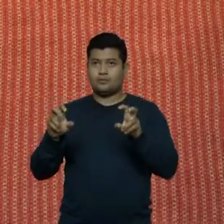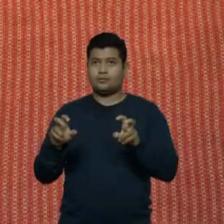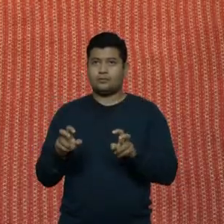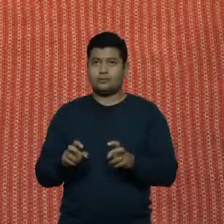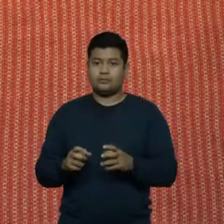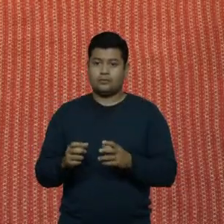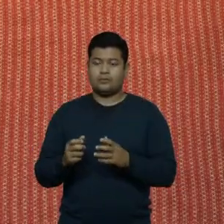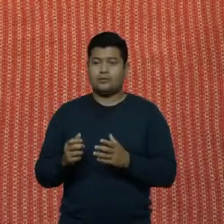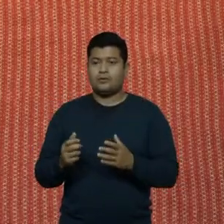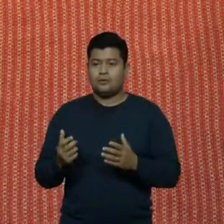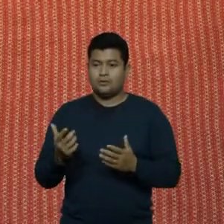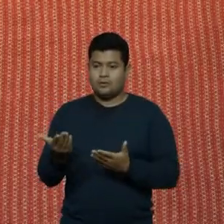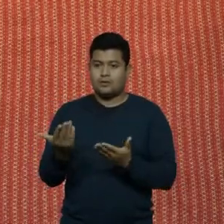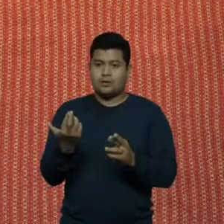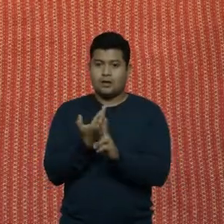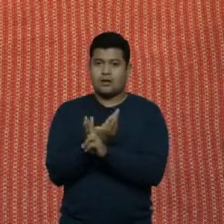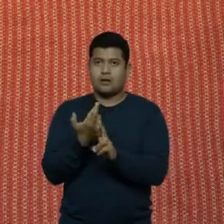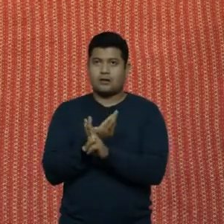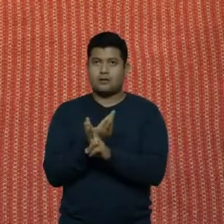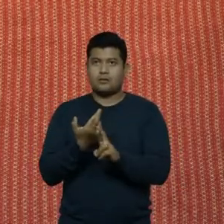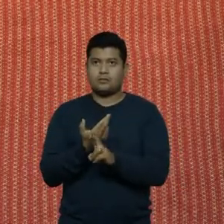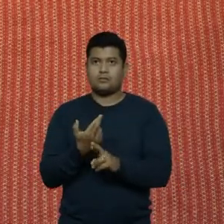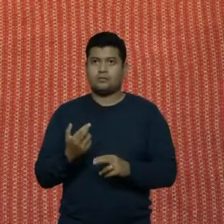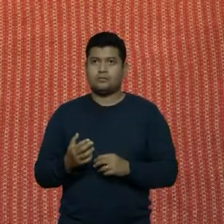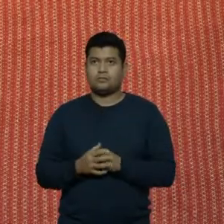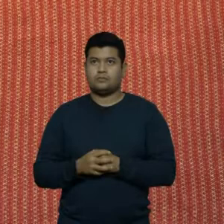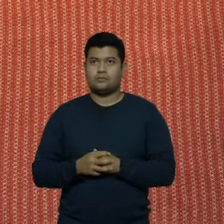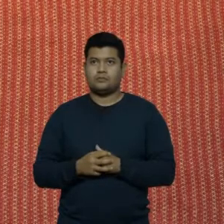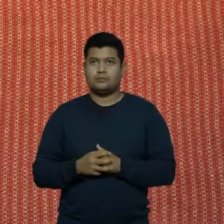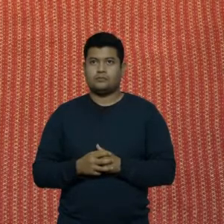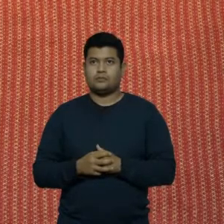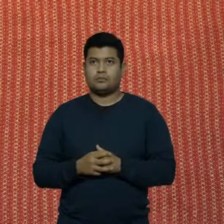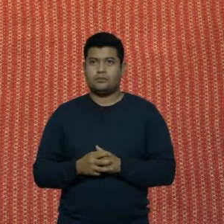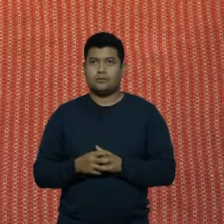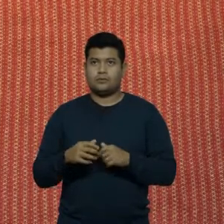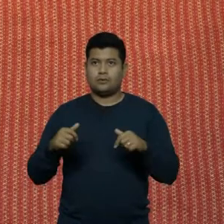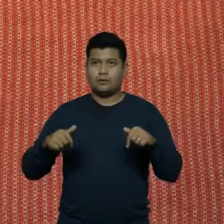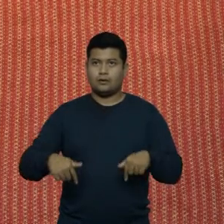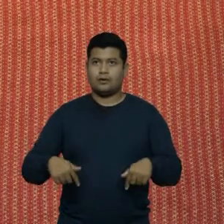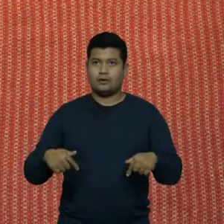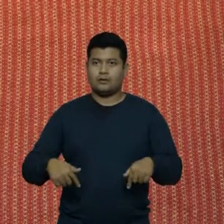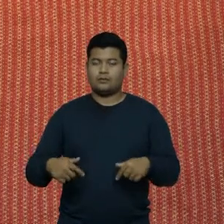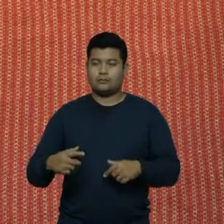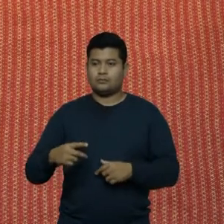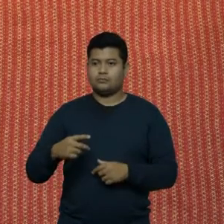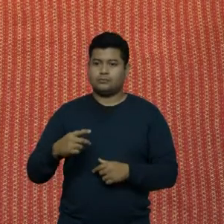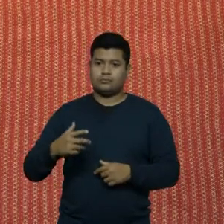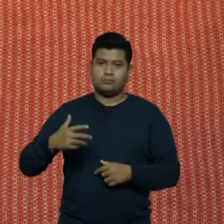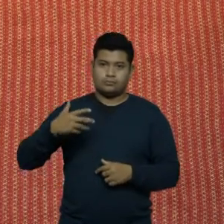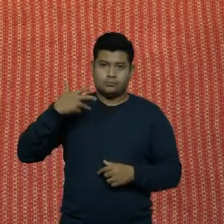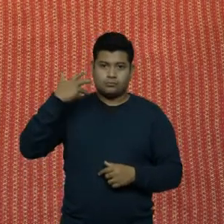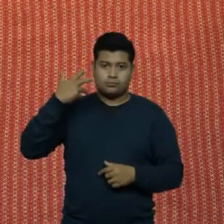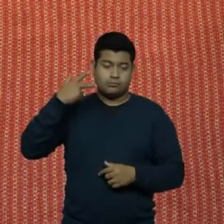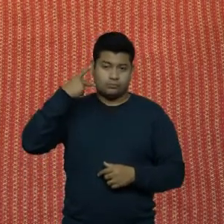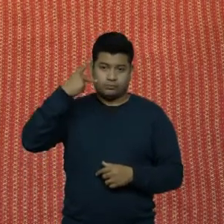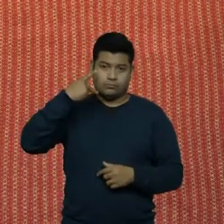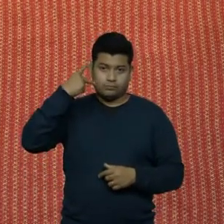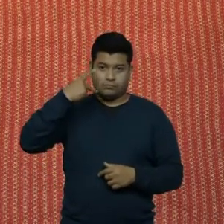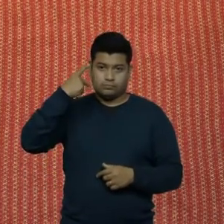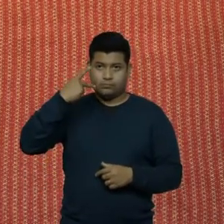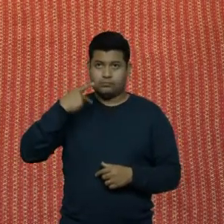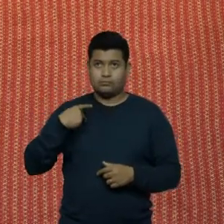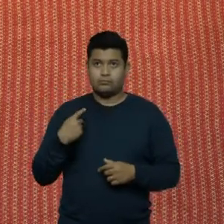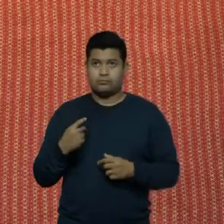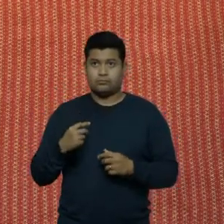que envolve ainda aqui no Parlamento a decisão que